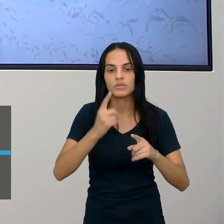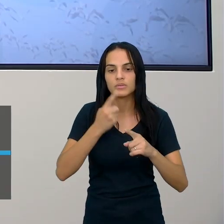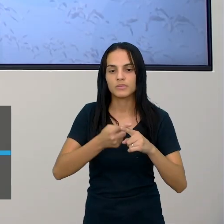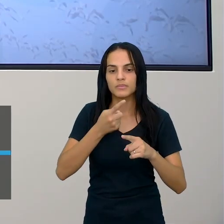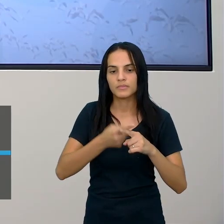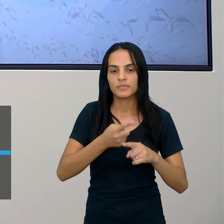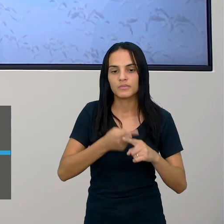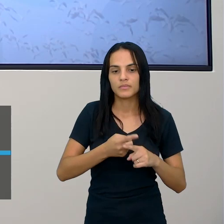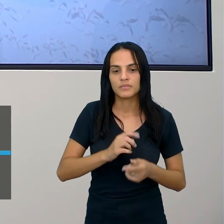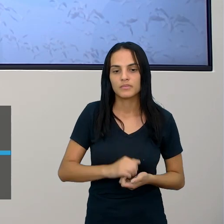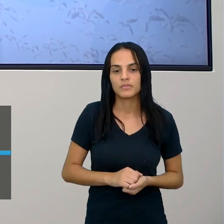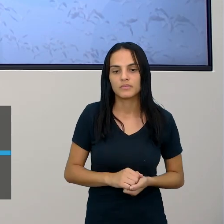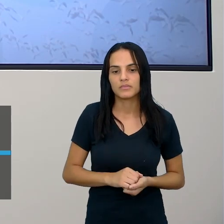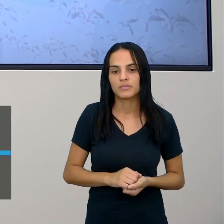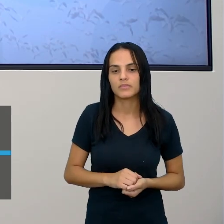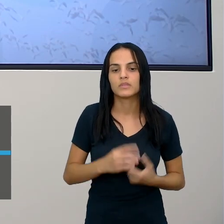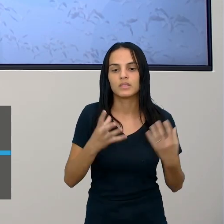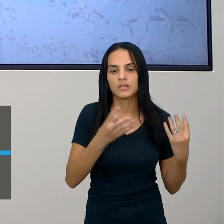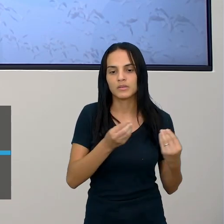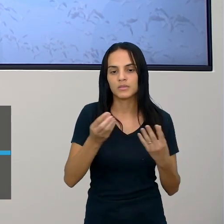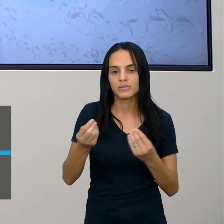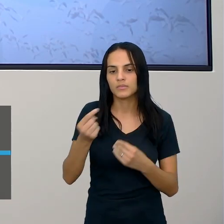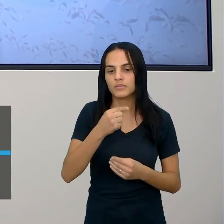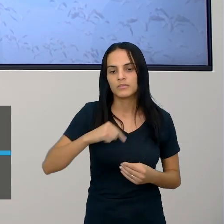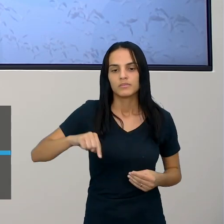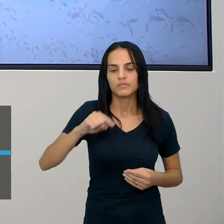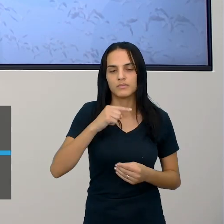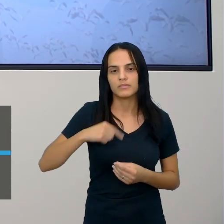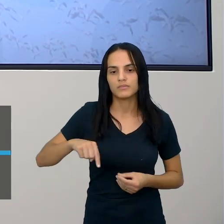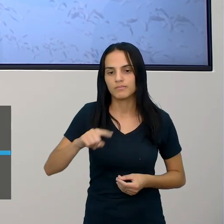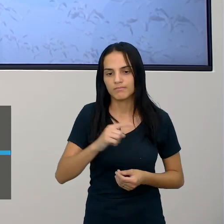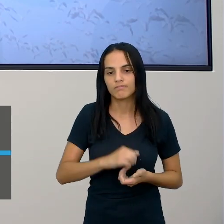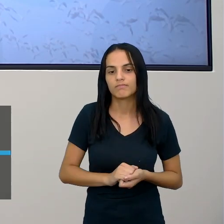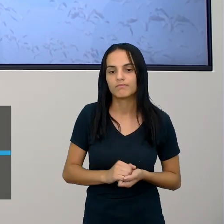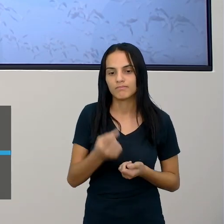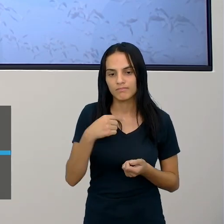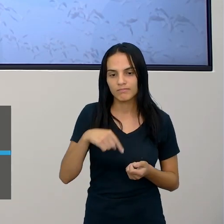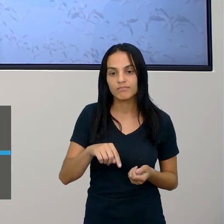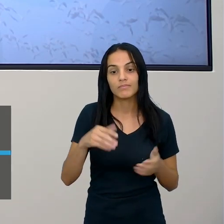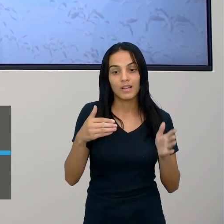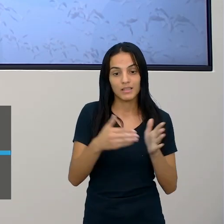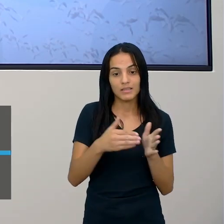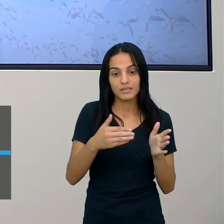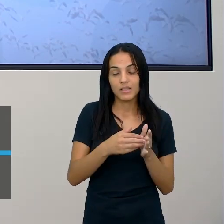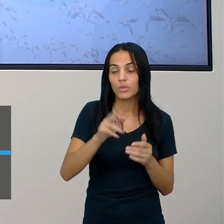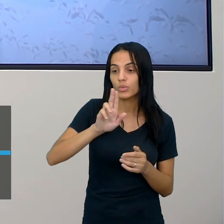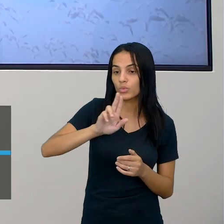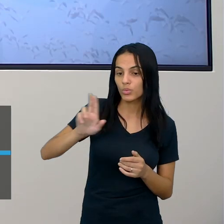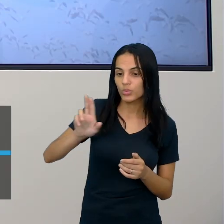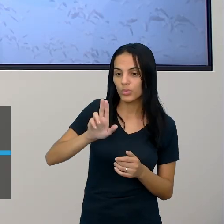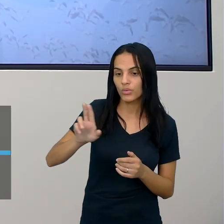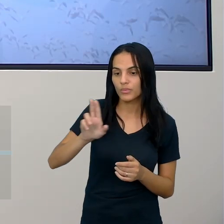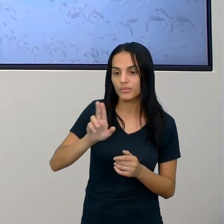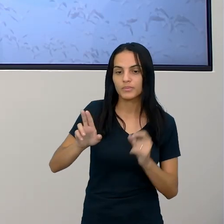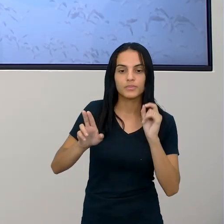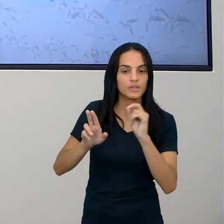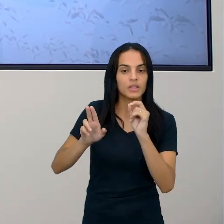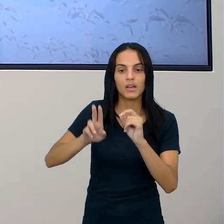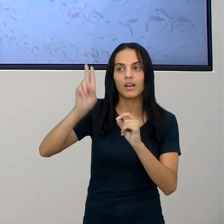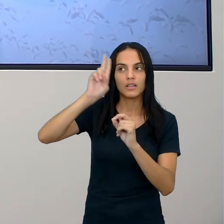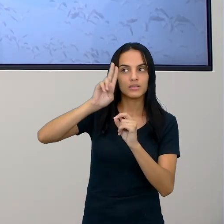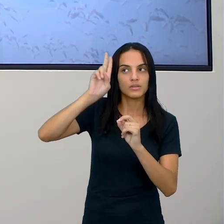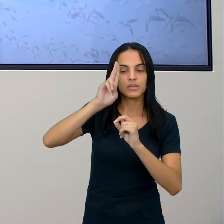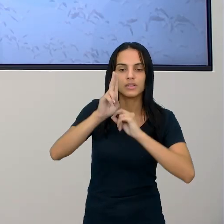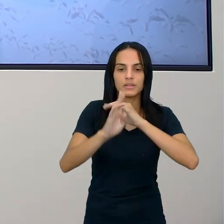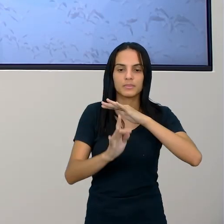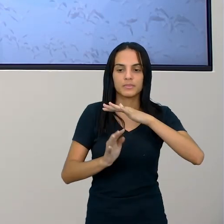contas, muitos de nós carregamos até no nosso nome essa história da